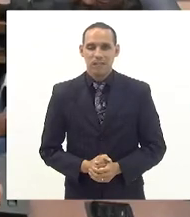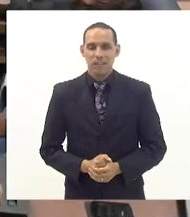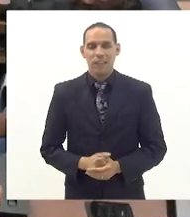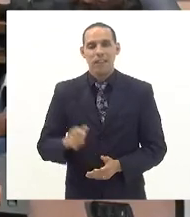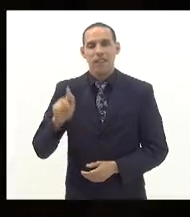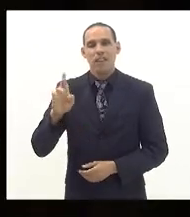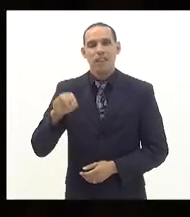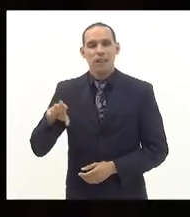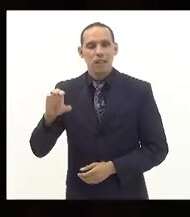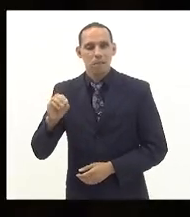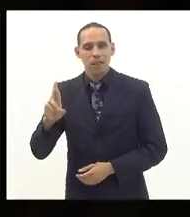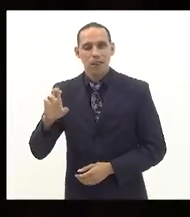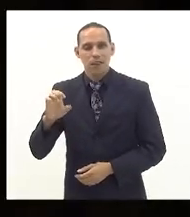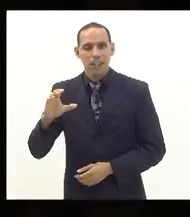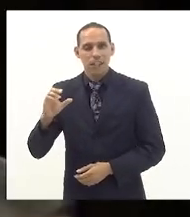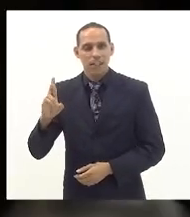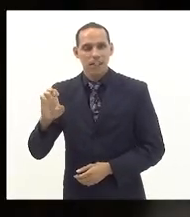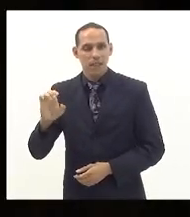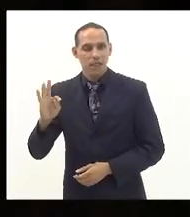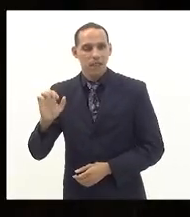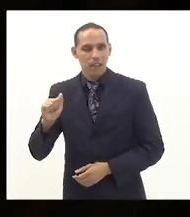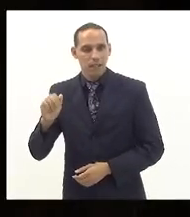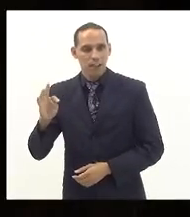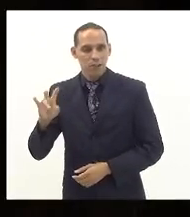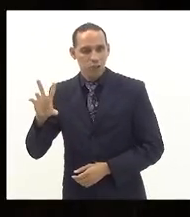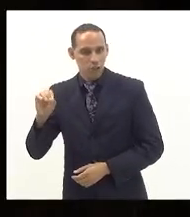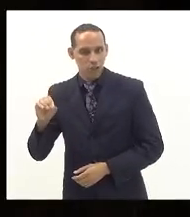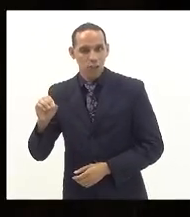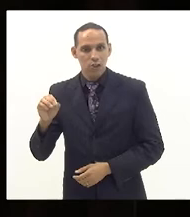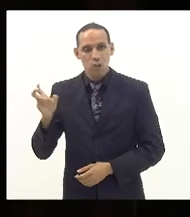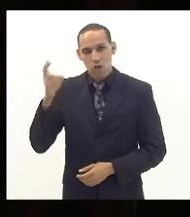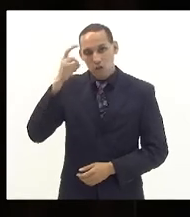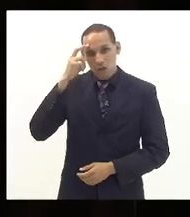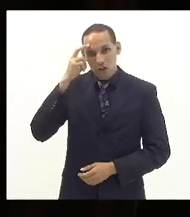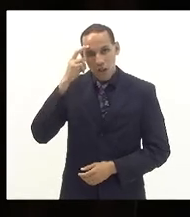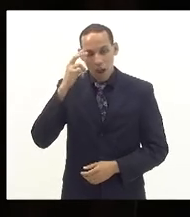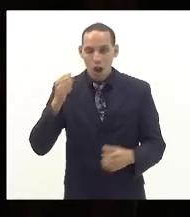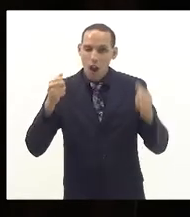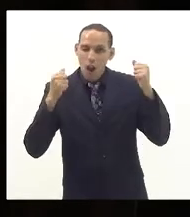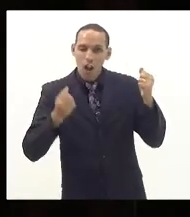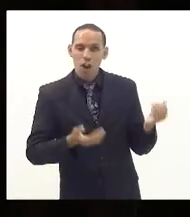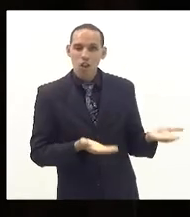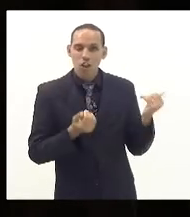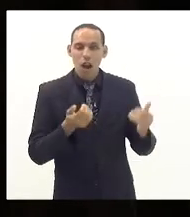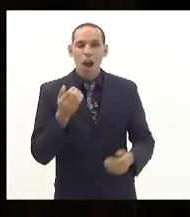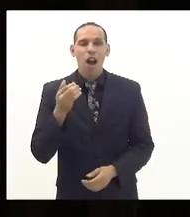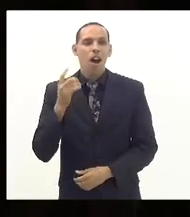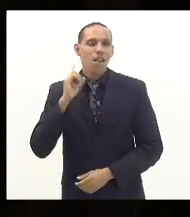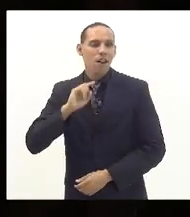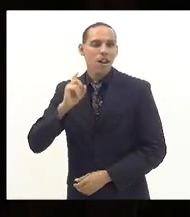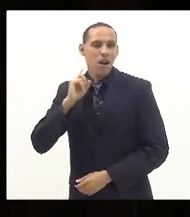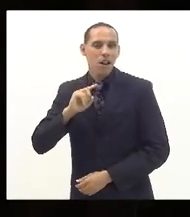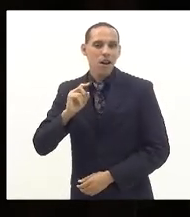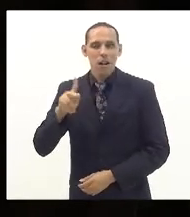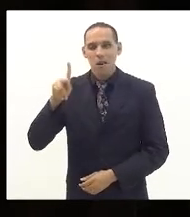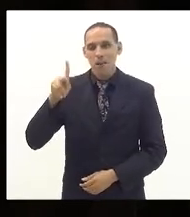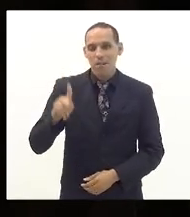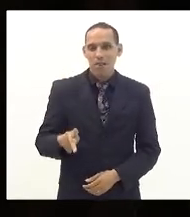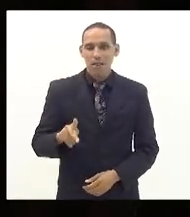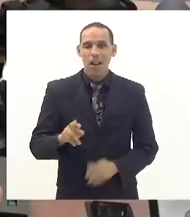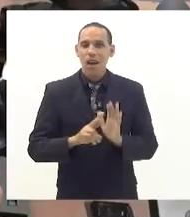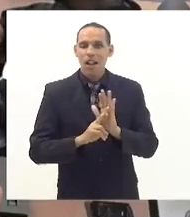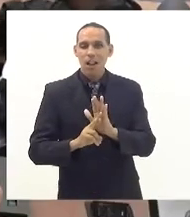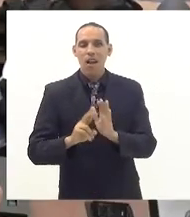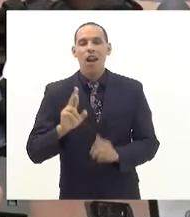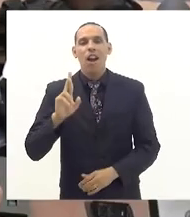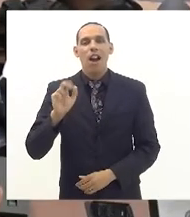Grêmio Recreativo Cultural, Torcida Jovem do Flamengo, representado pelo presidente Rafael